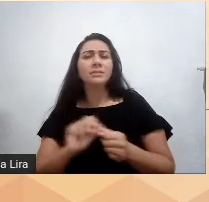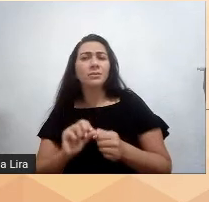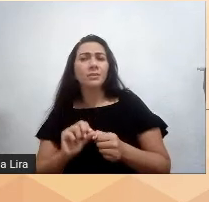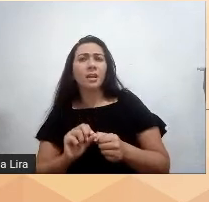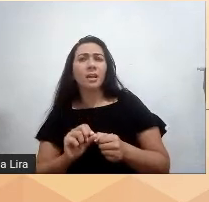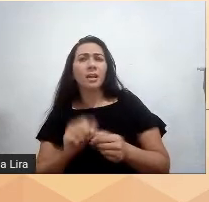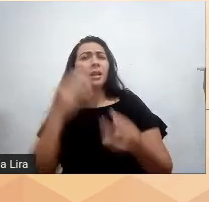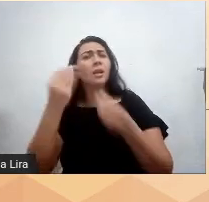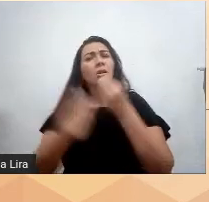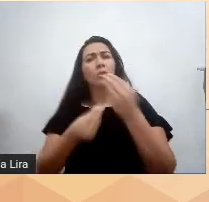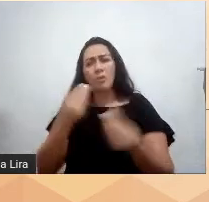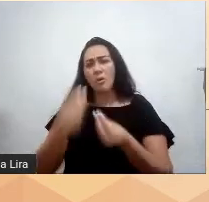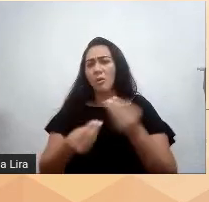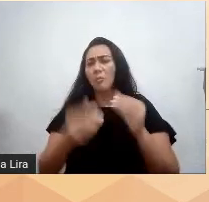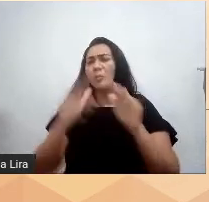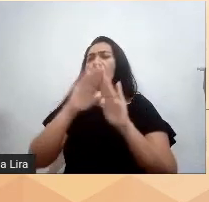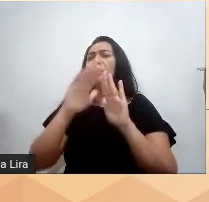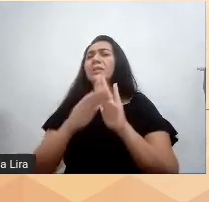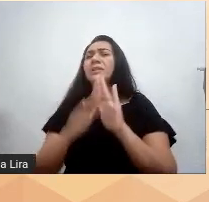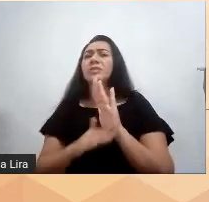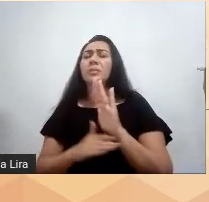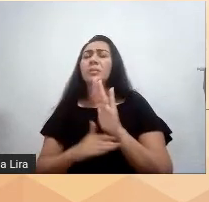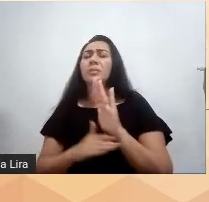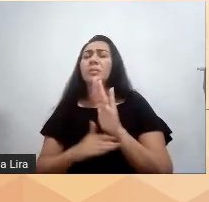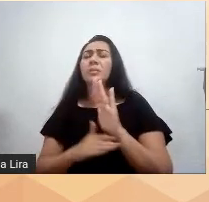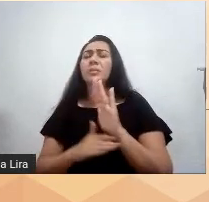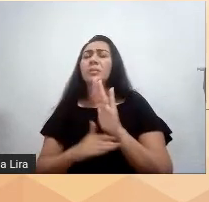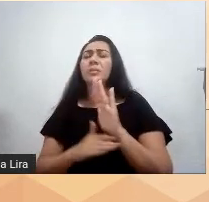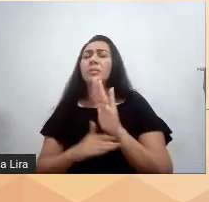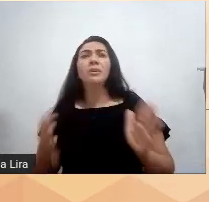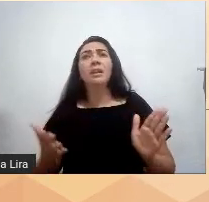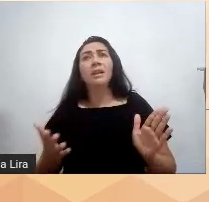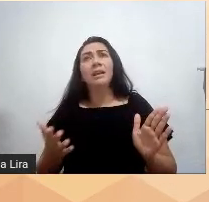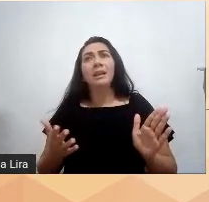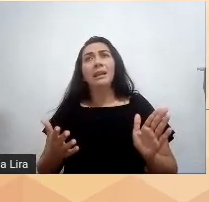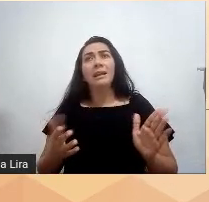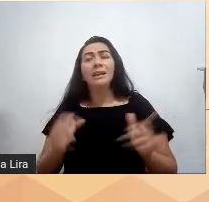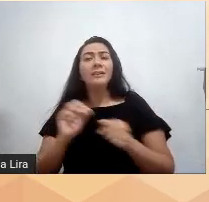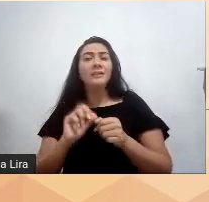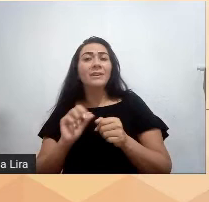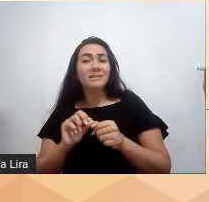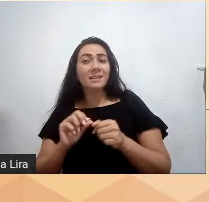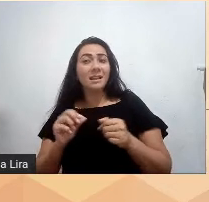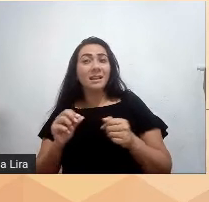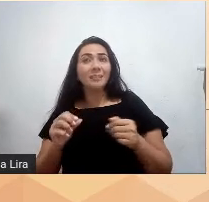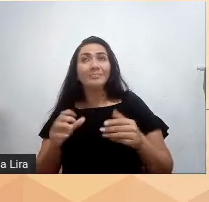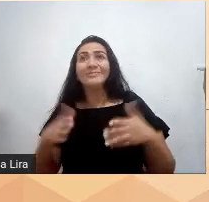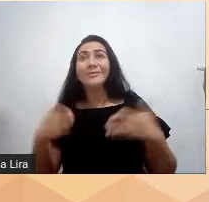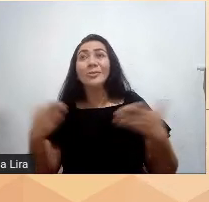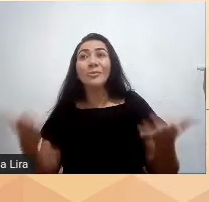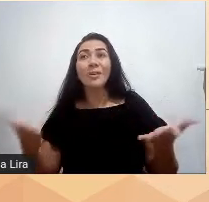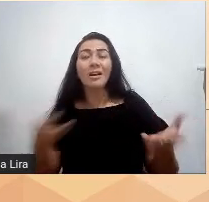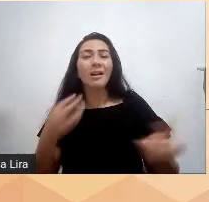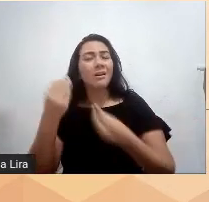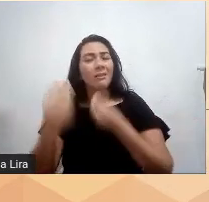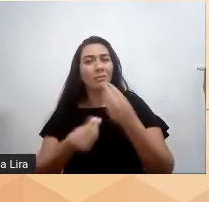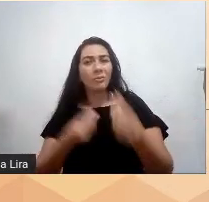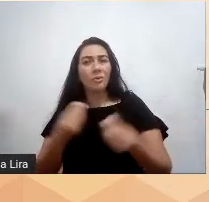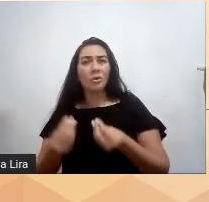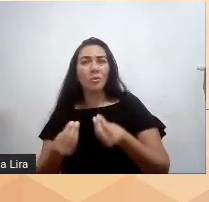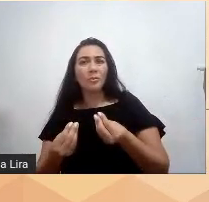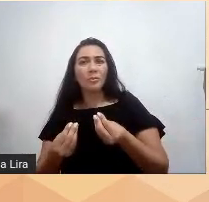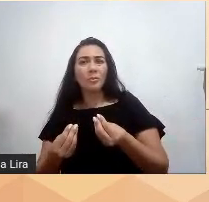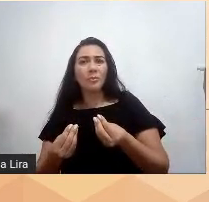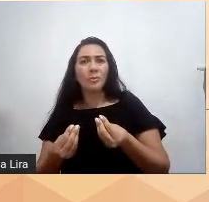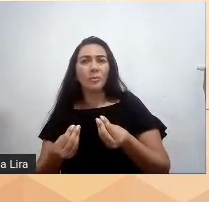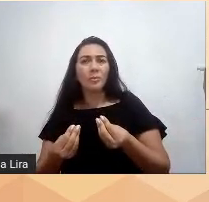pouquinho mais sobre isso. A distribuição do produto cultural, ou seja, como é que eu vou estar fazendo a distribuição para